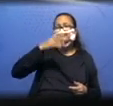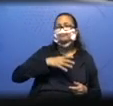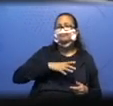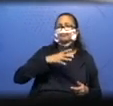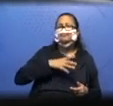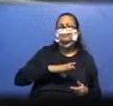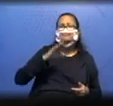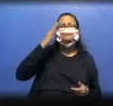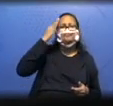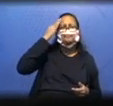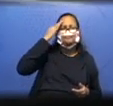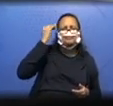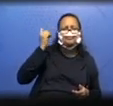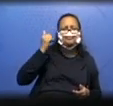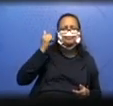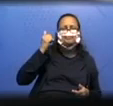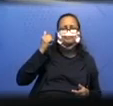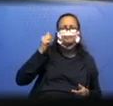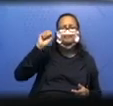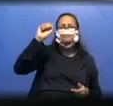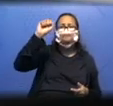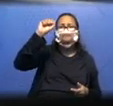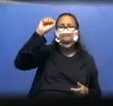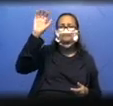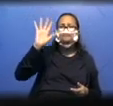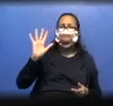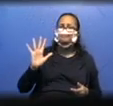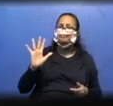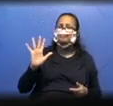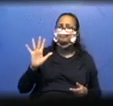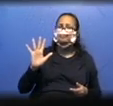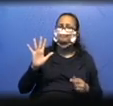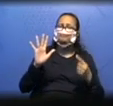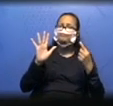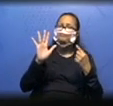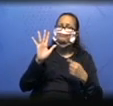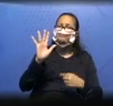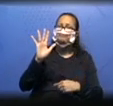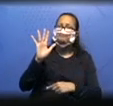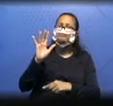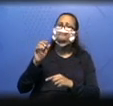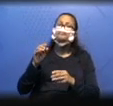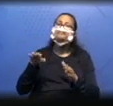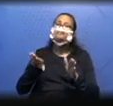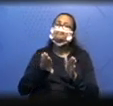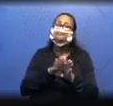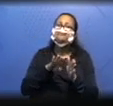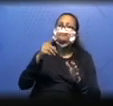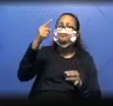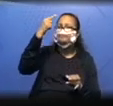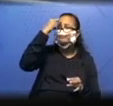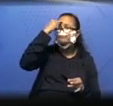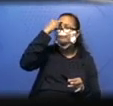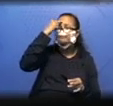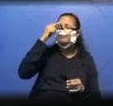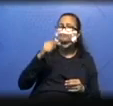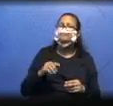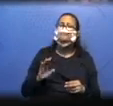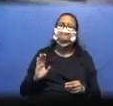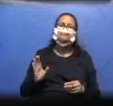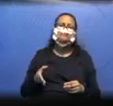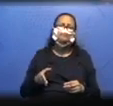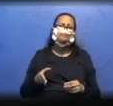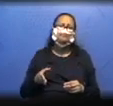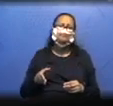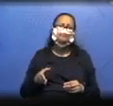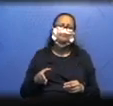que os portugueses já sabiam que pela costa do continente africano era possível chegar às Índias. Isso